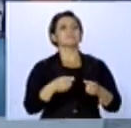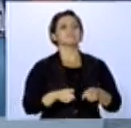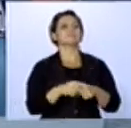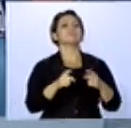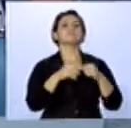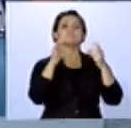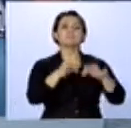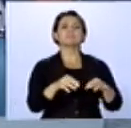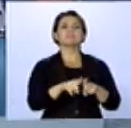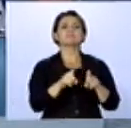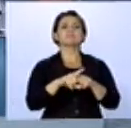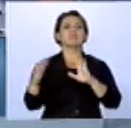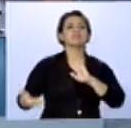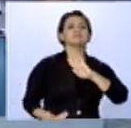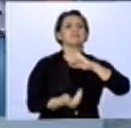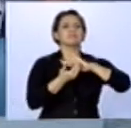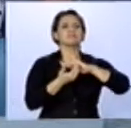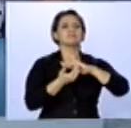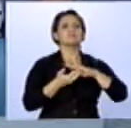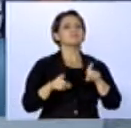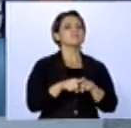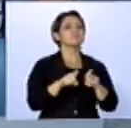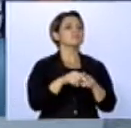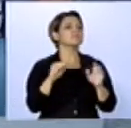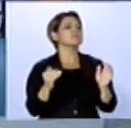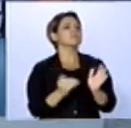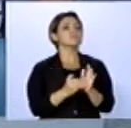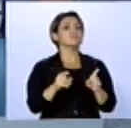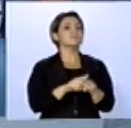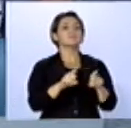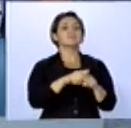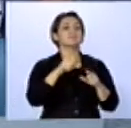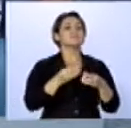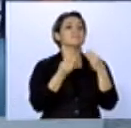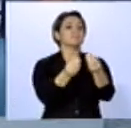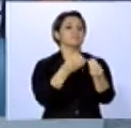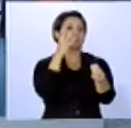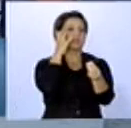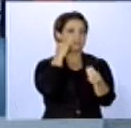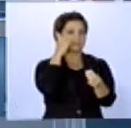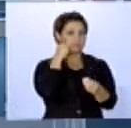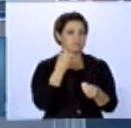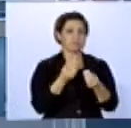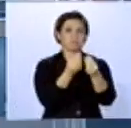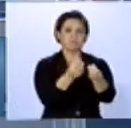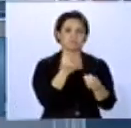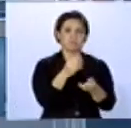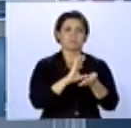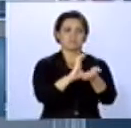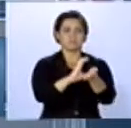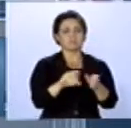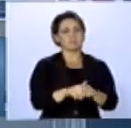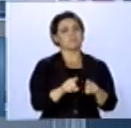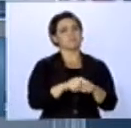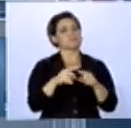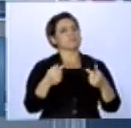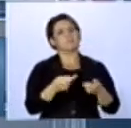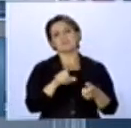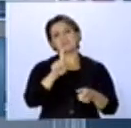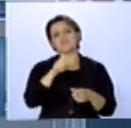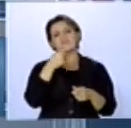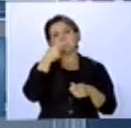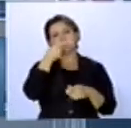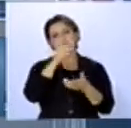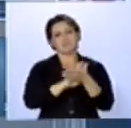um mercado um limite para o mercado de doações eleitorais porque o próprio mercado certamente não é estabelecerá mas